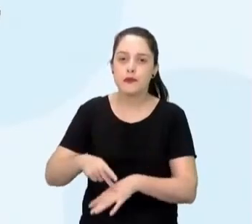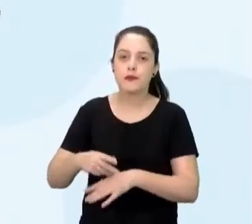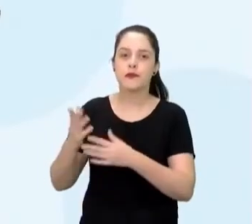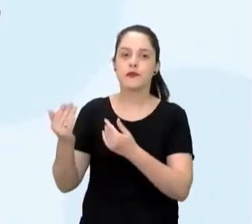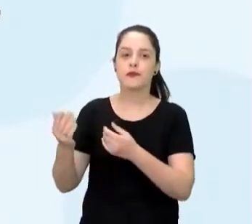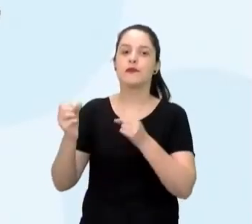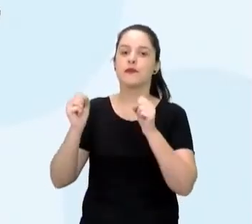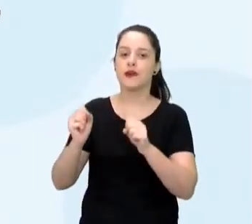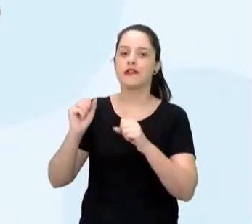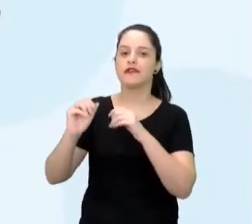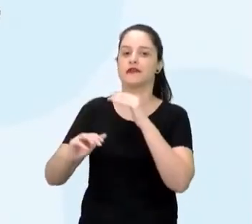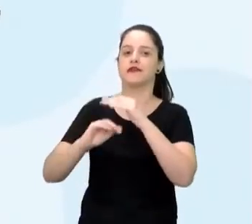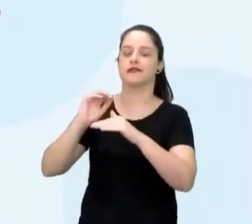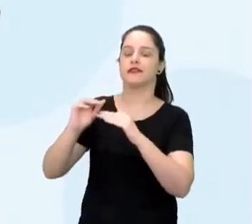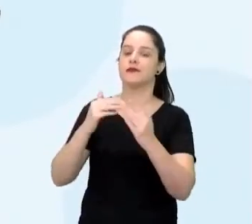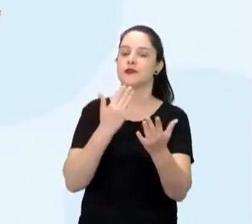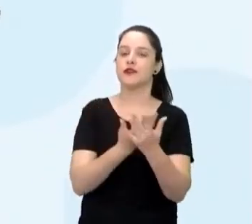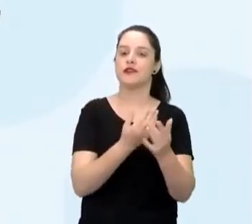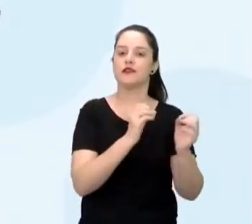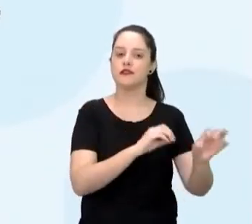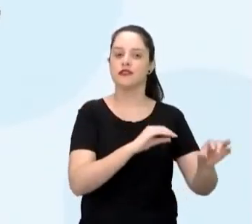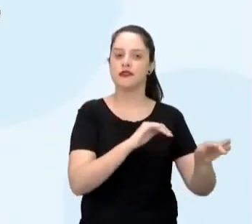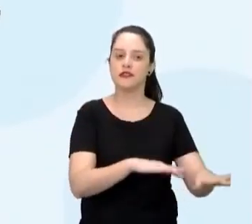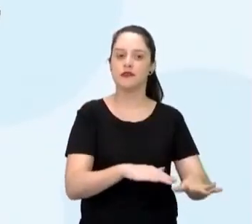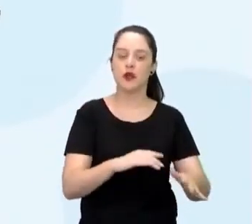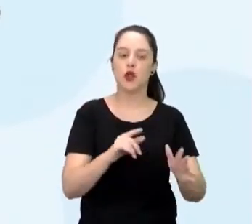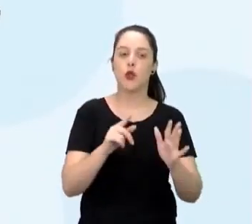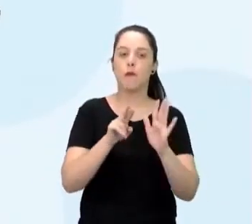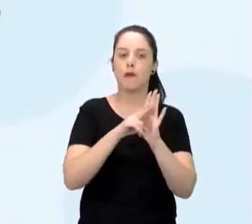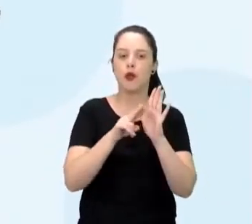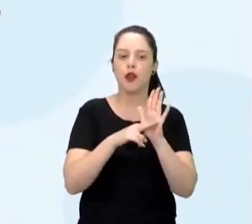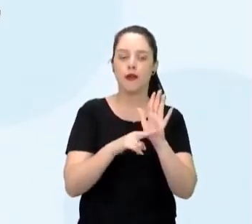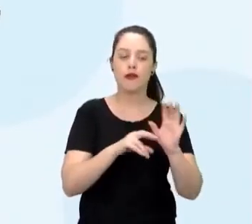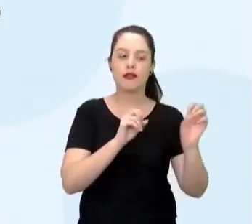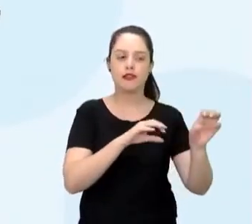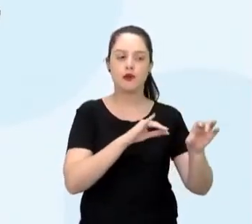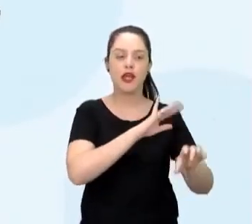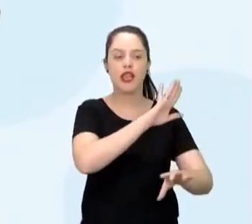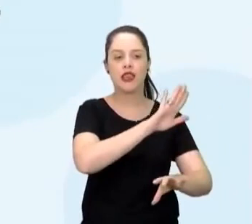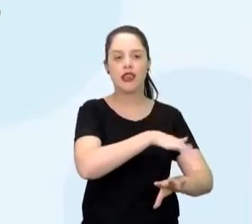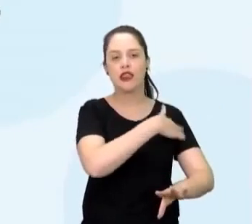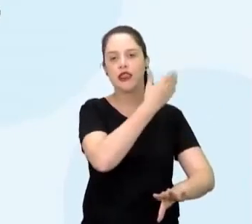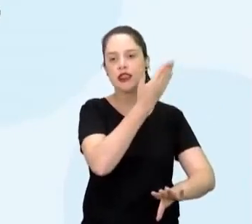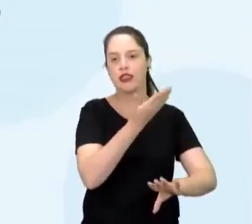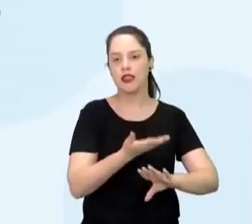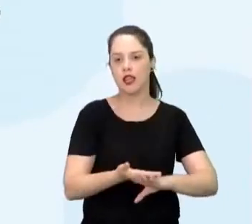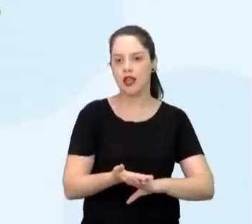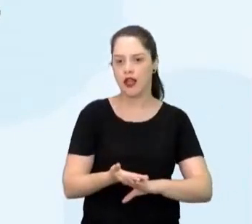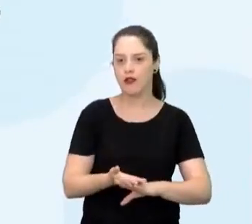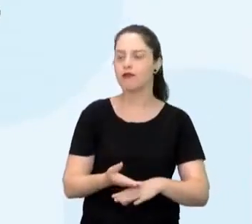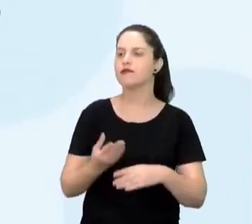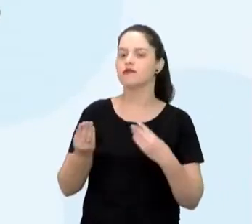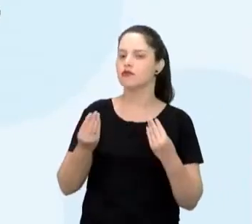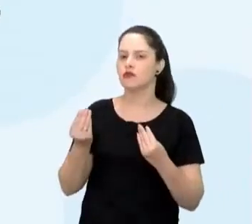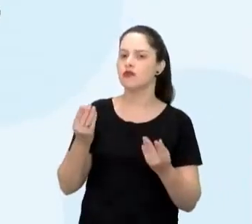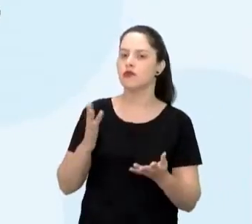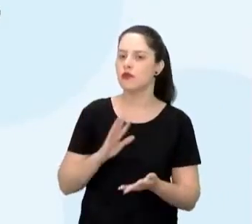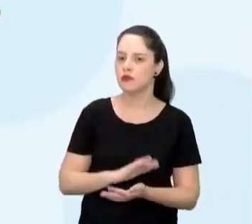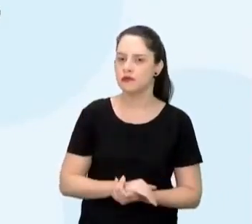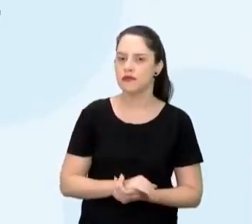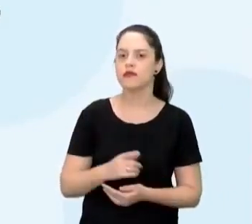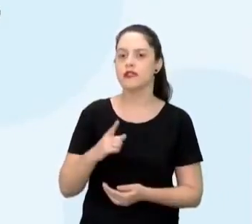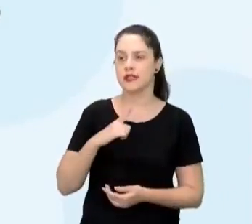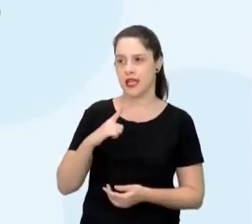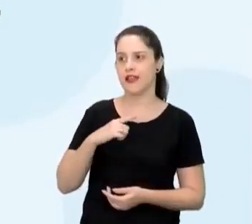ser desenvolvido pelos educadores nas ações do programa do ensino integral? Falha minha, pessoal, perdoe. Então, também